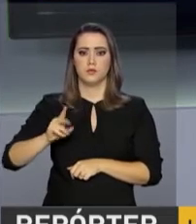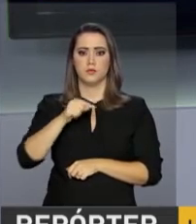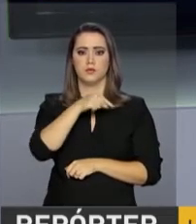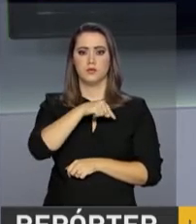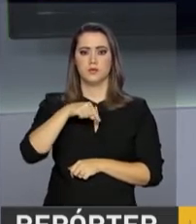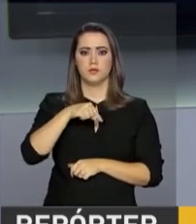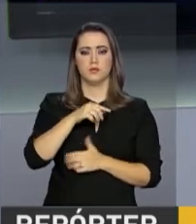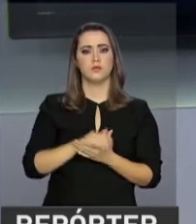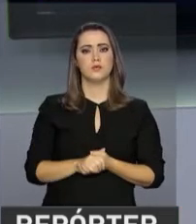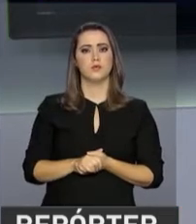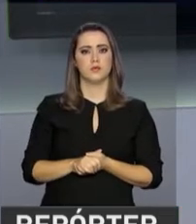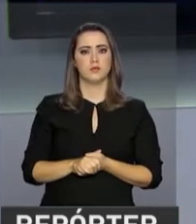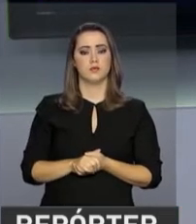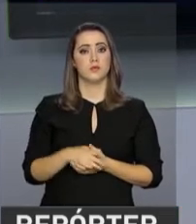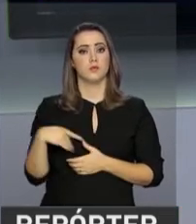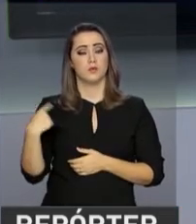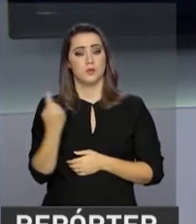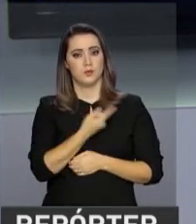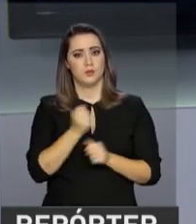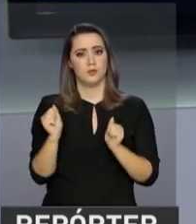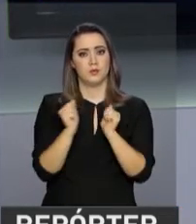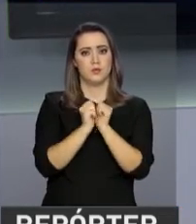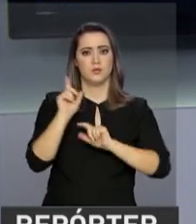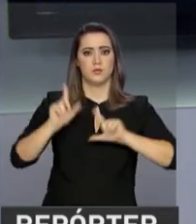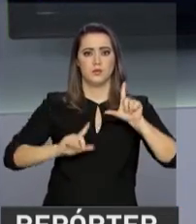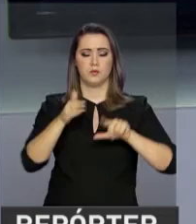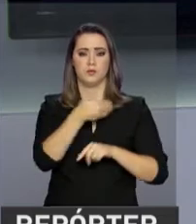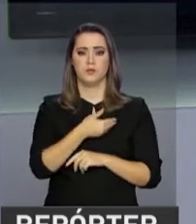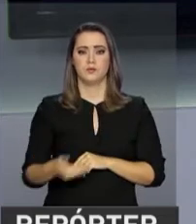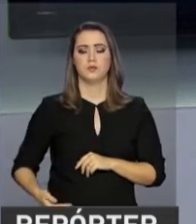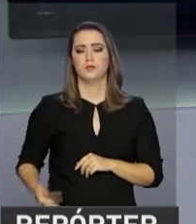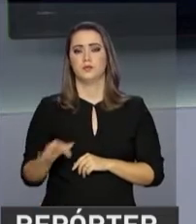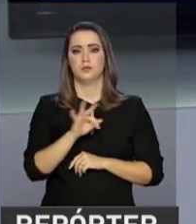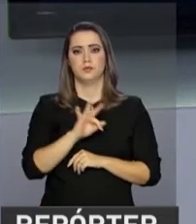na página da NBR na internet. Continue com a gente na